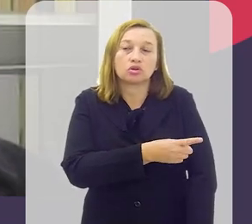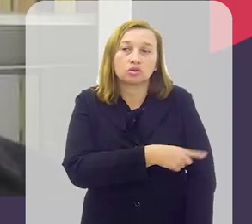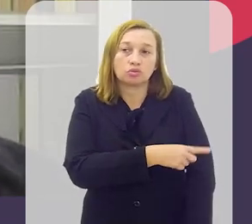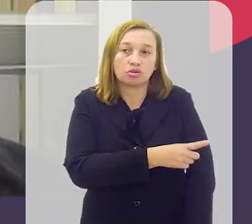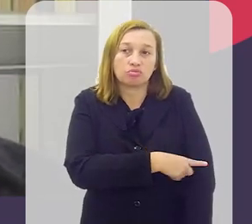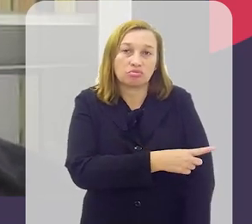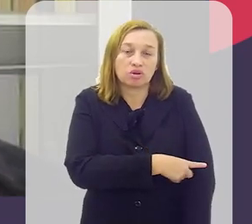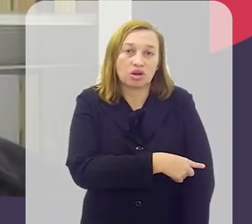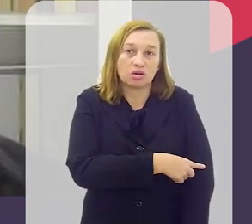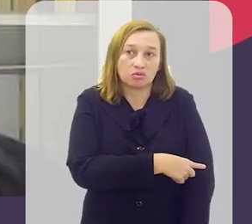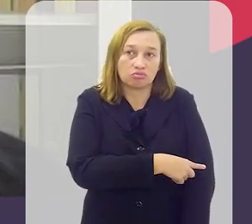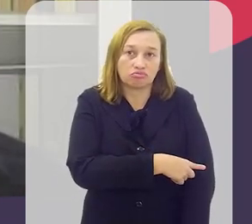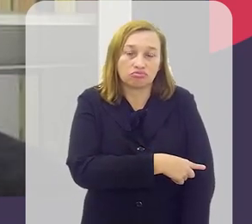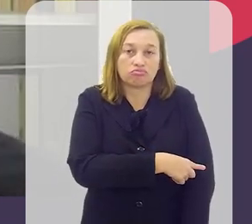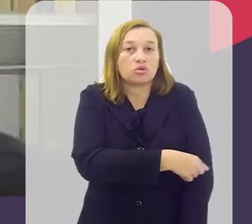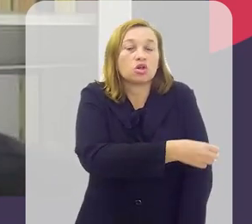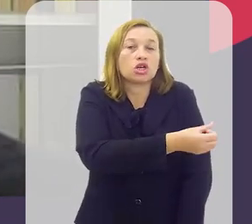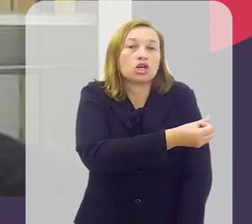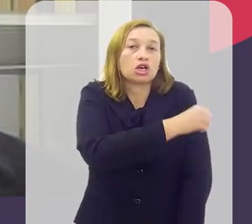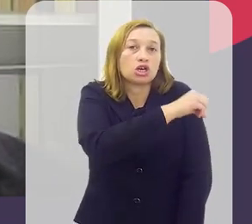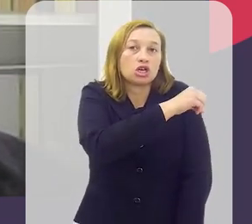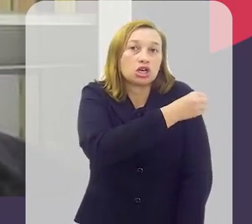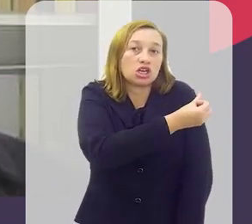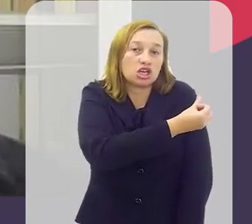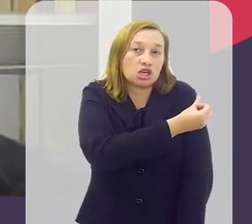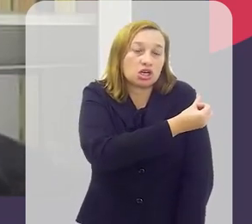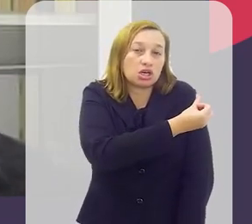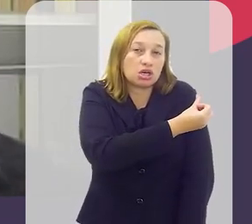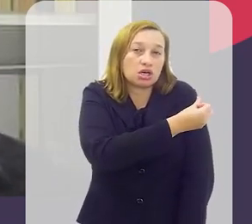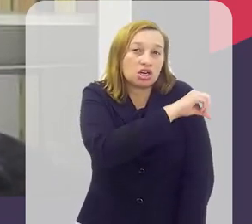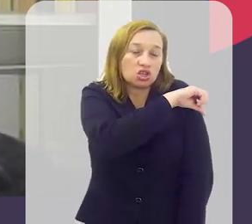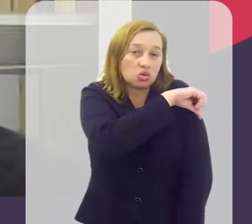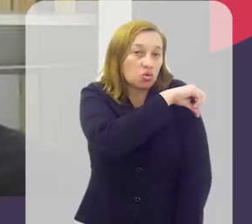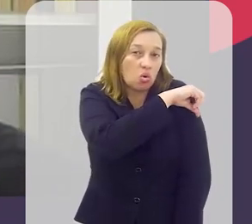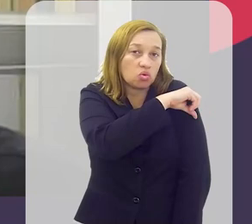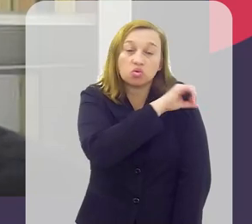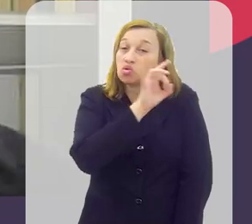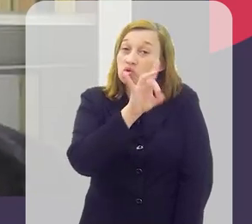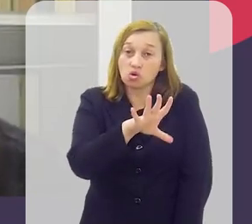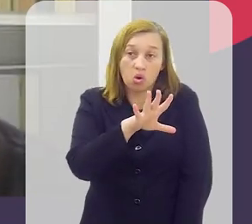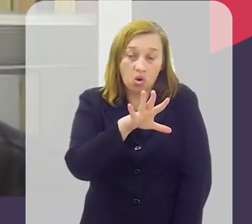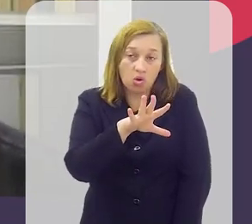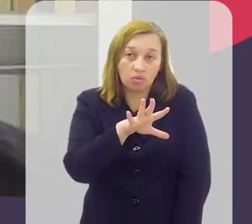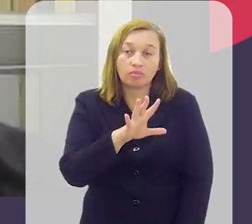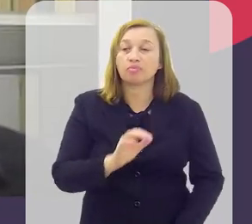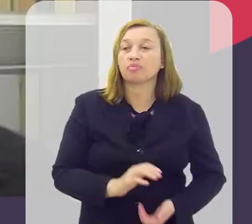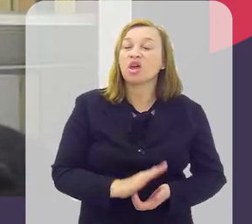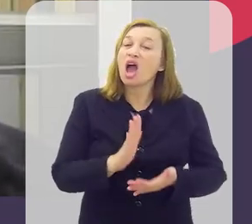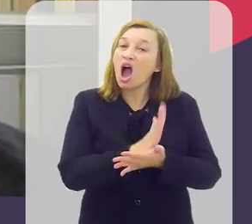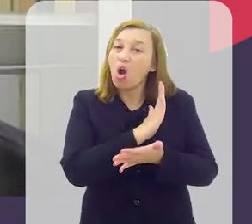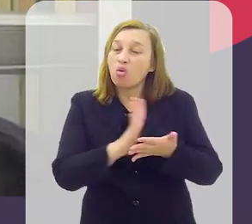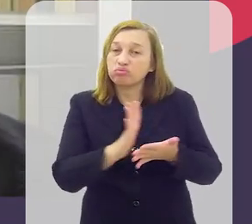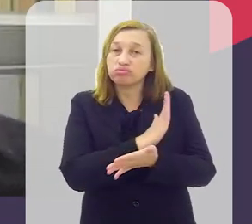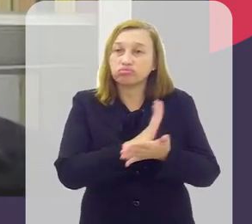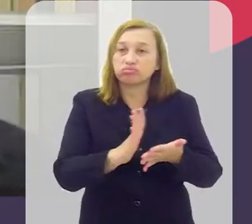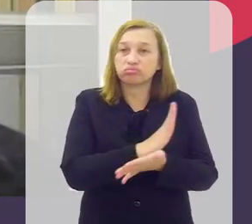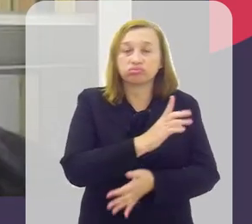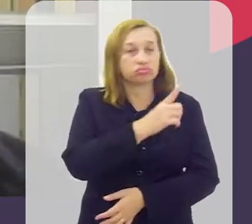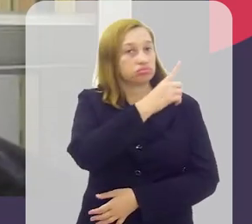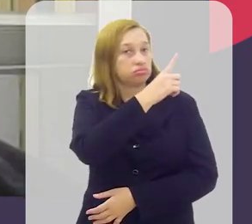teve. Se a gente quiser comparar com o IBGE, usando a classificação do IBGE, né? Ensino médio completo e superior incompleto, que totalizou